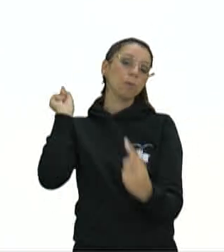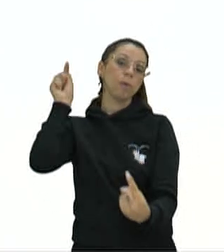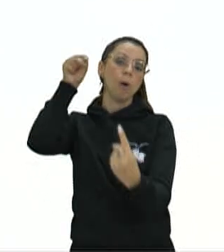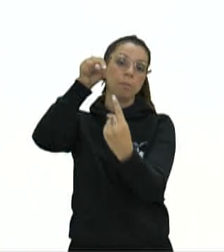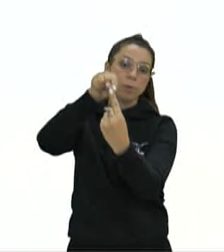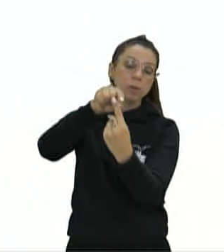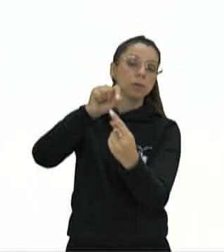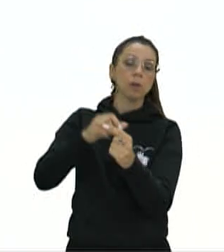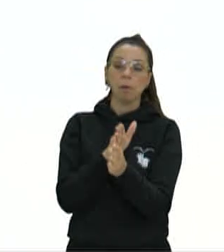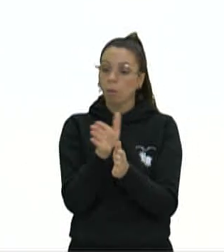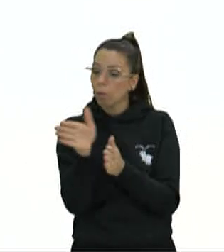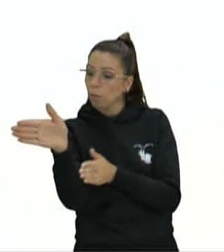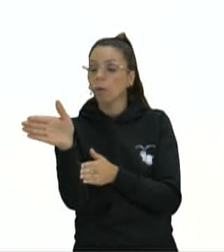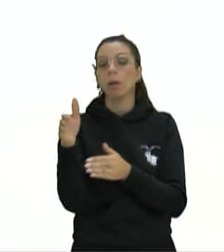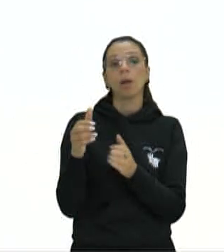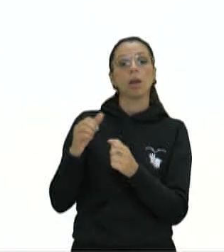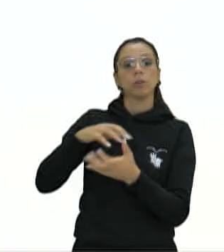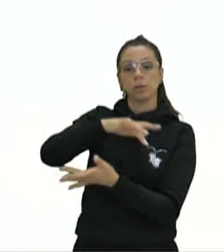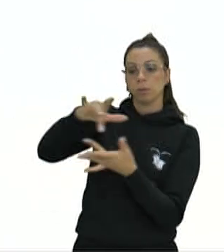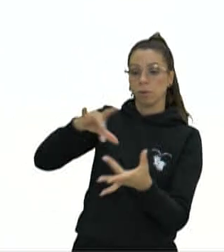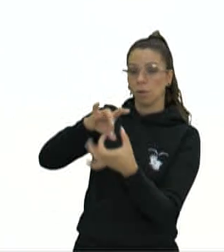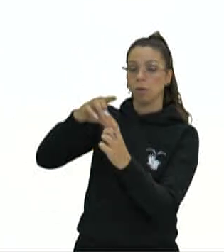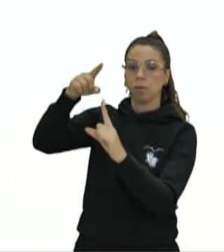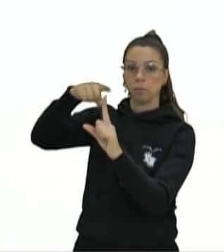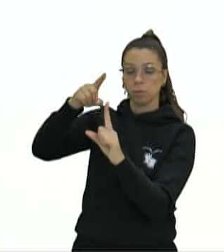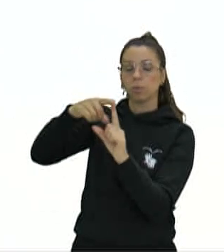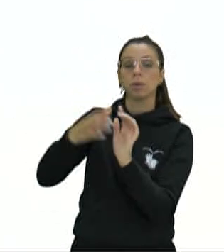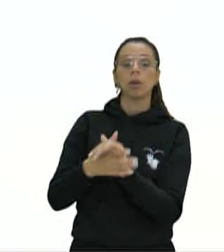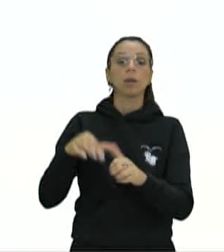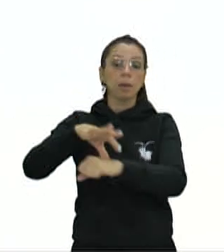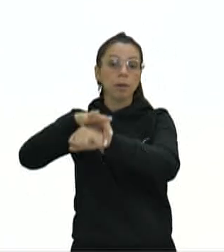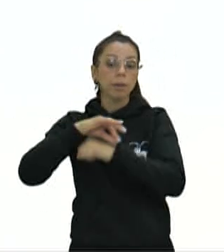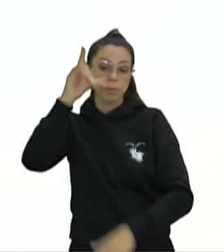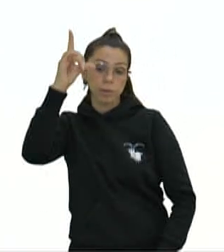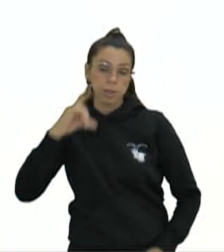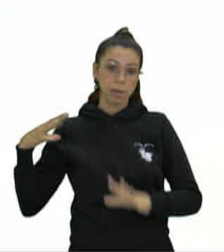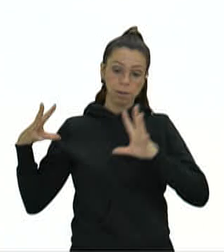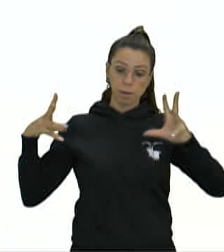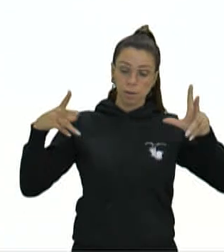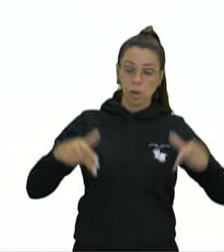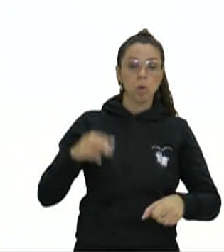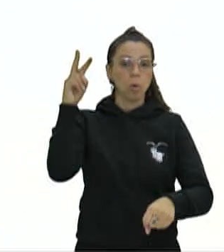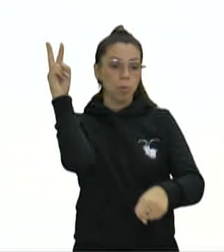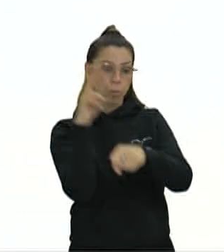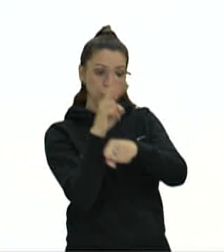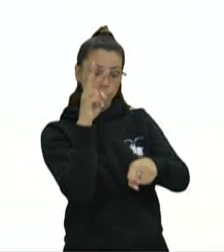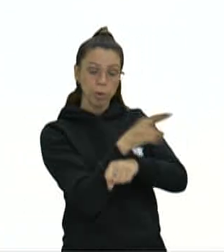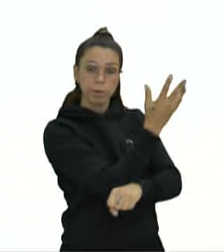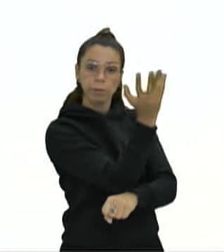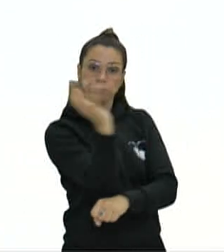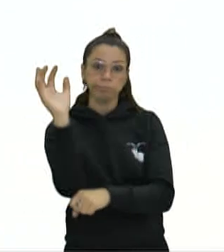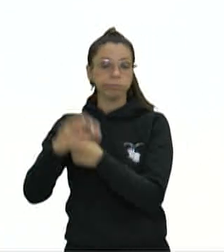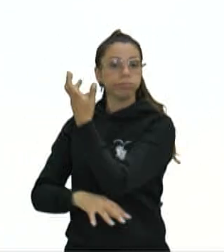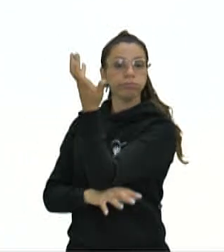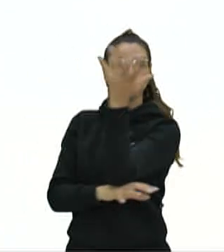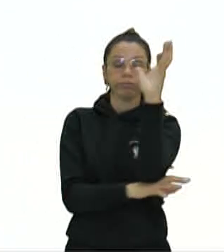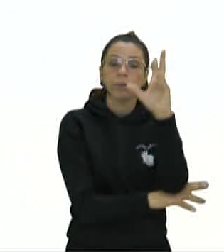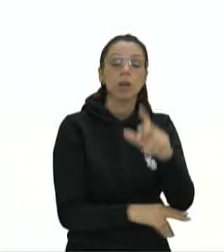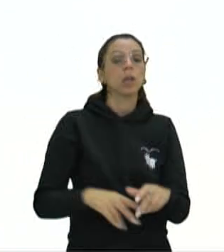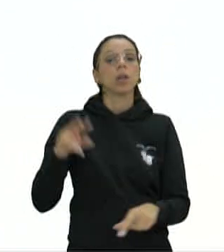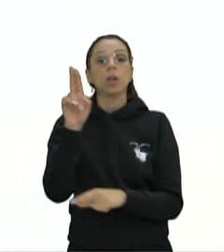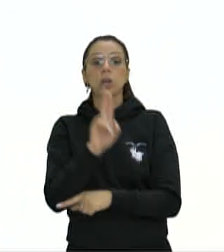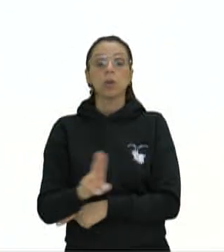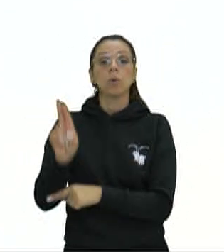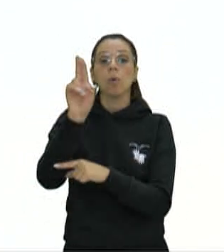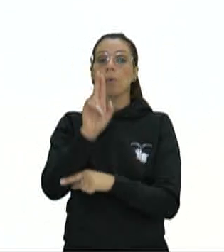viabilizar outro tipo de globalização que garanta os direitos de todos, preserve a natureza e utilize os recursos de forma racional e